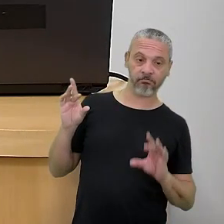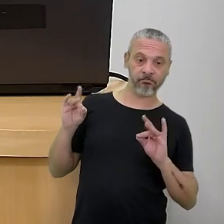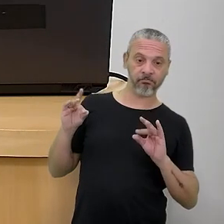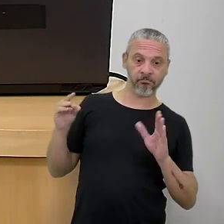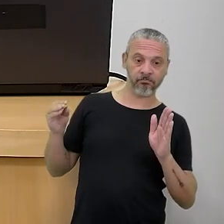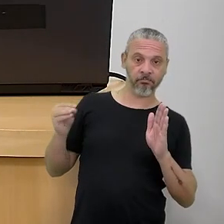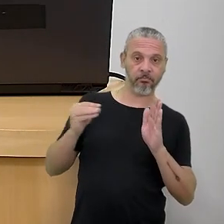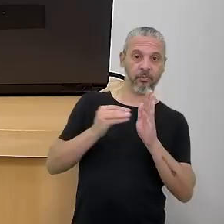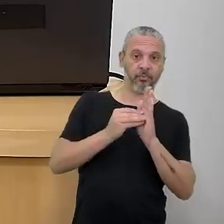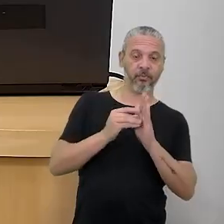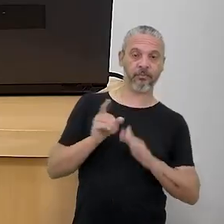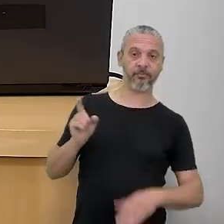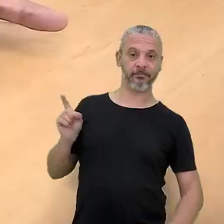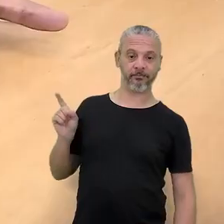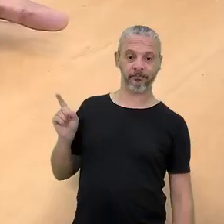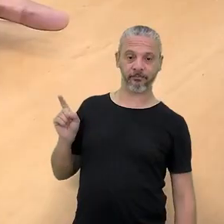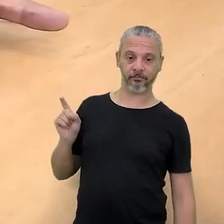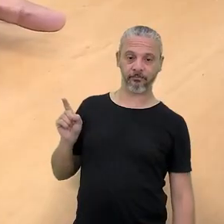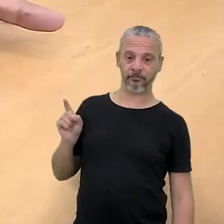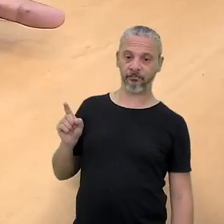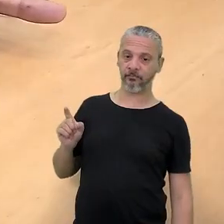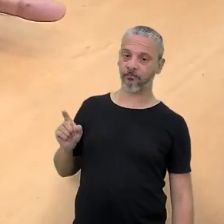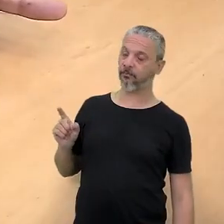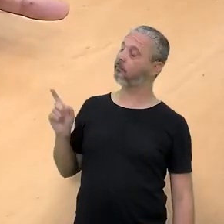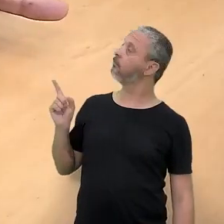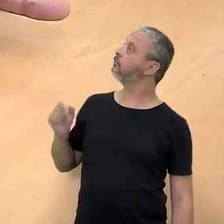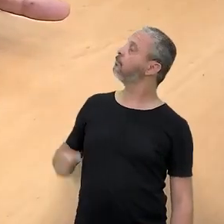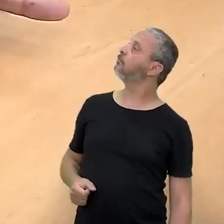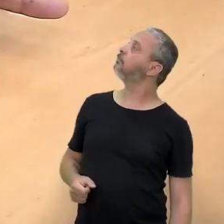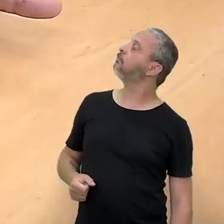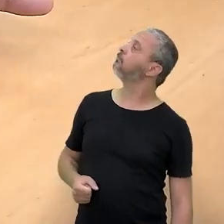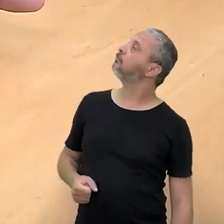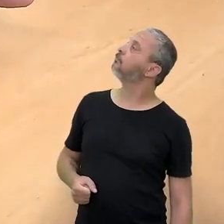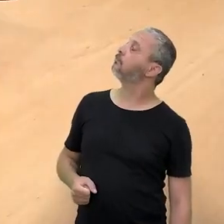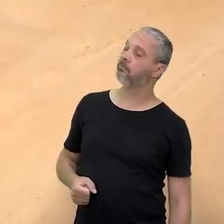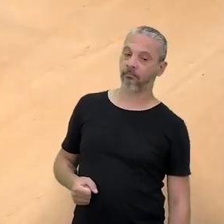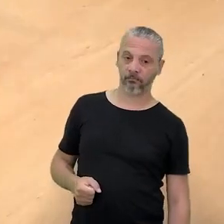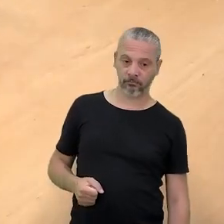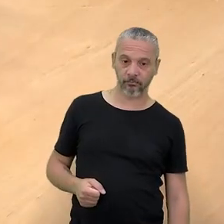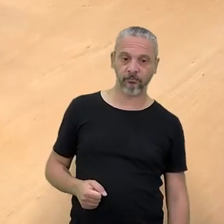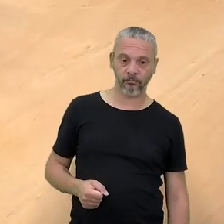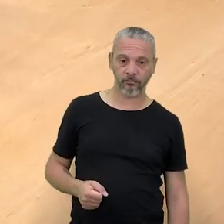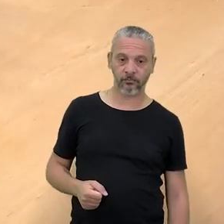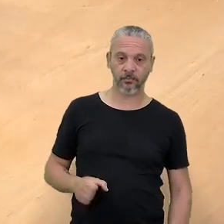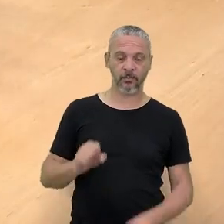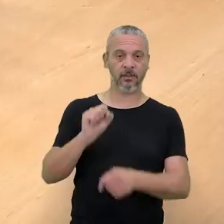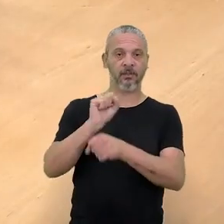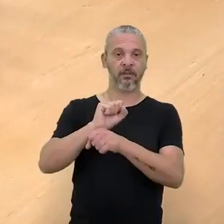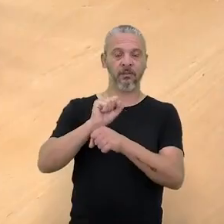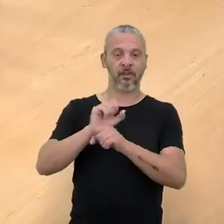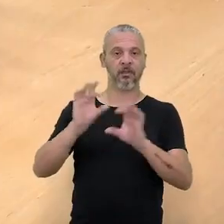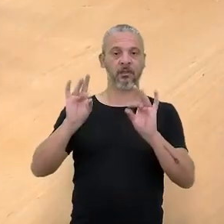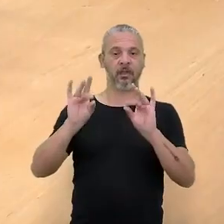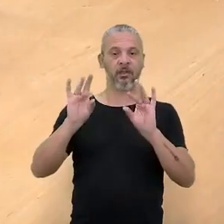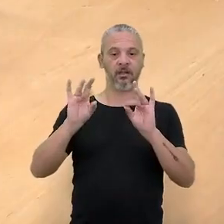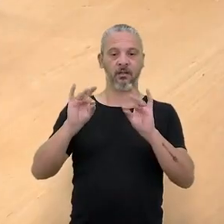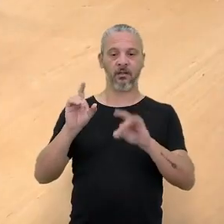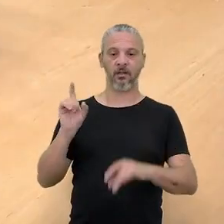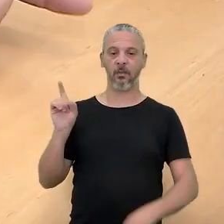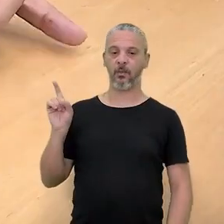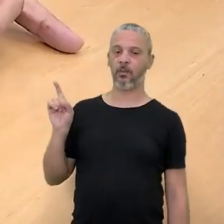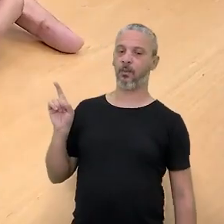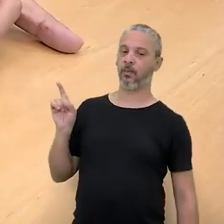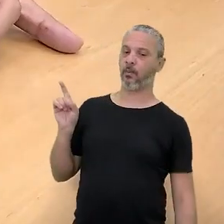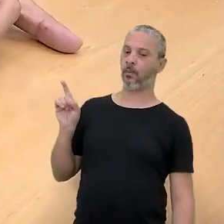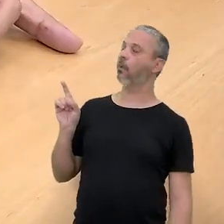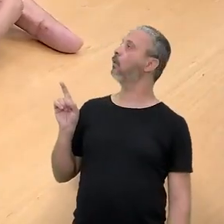inserir aqui a cola quente para ela vedar. Fiz esse movimento, é só esperar secar. Aqui eu fiz